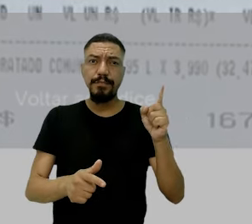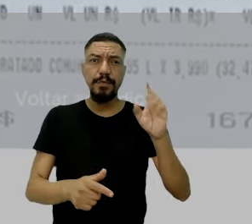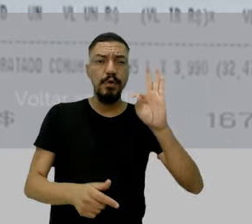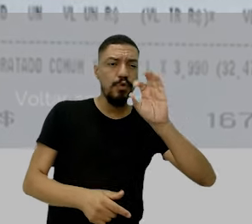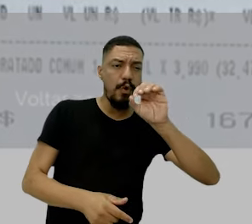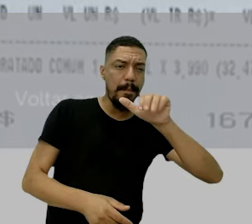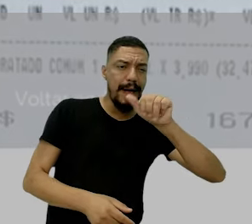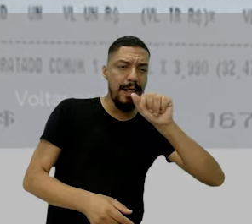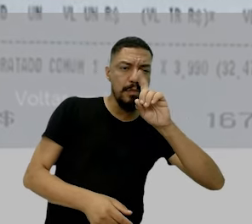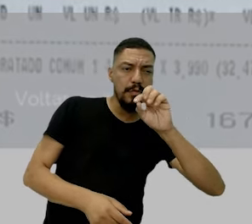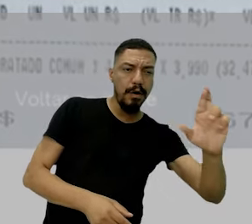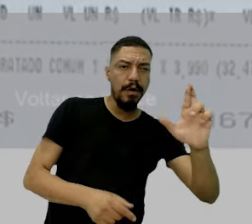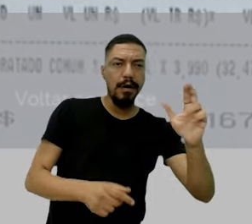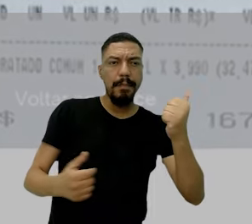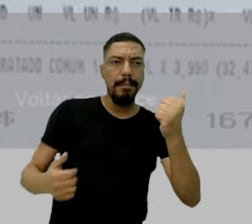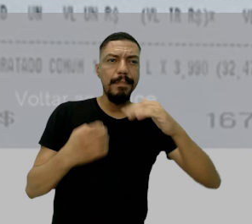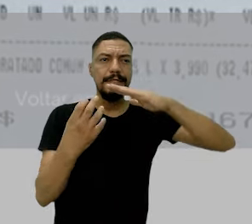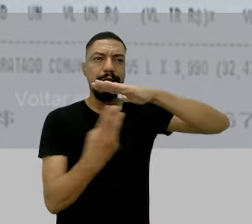prestador, KNAI e etc.